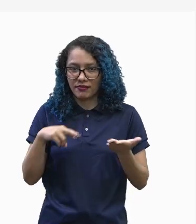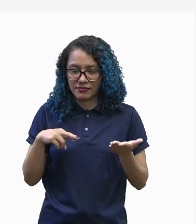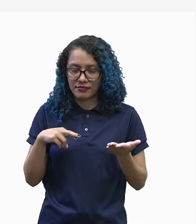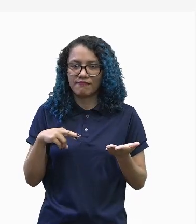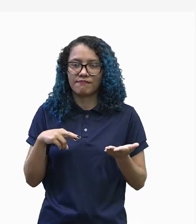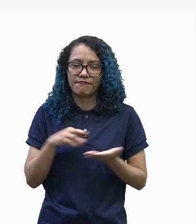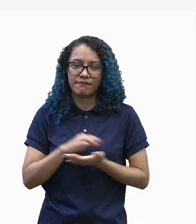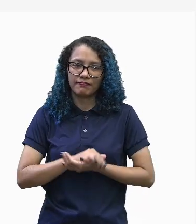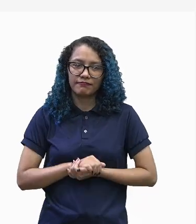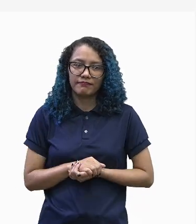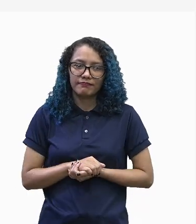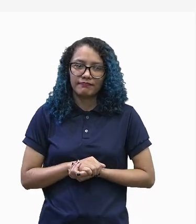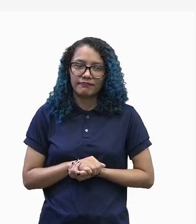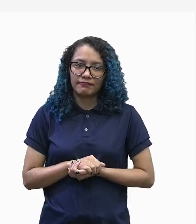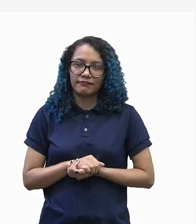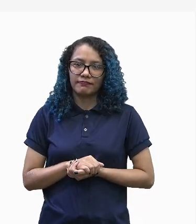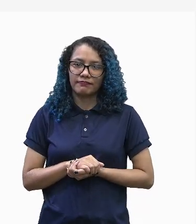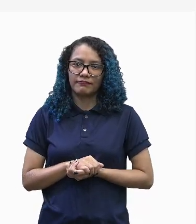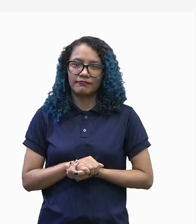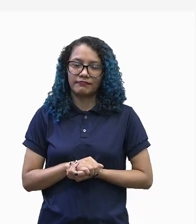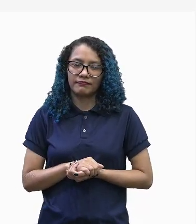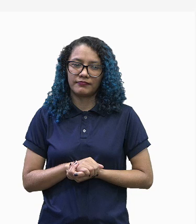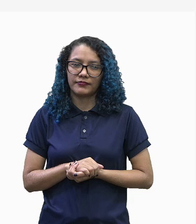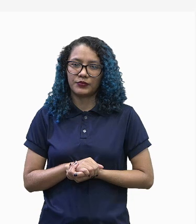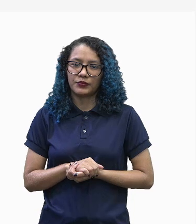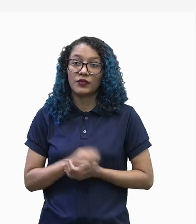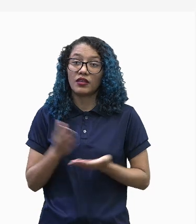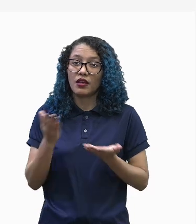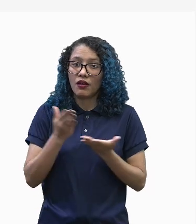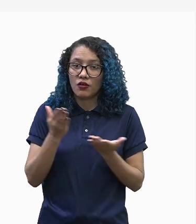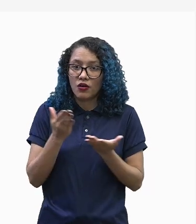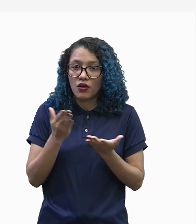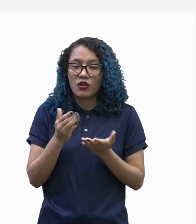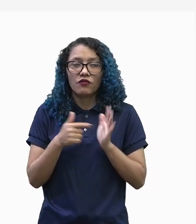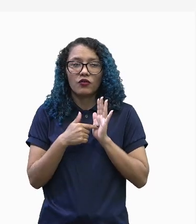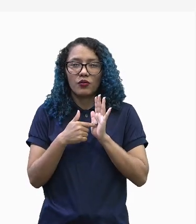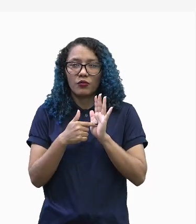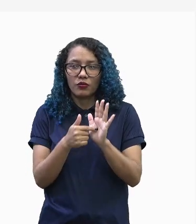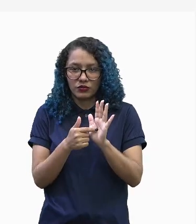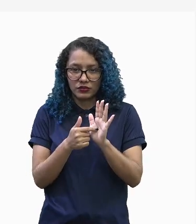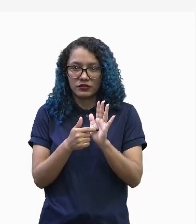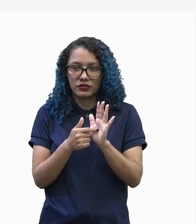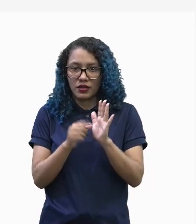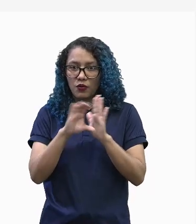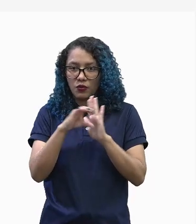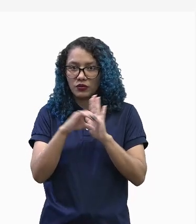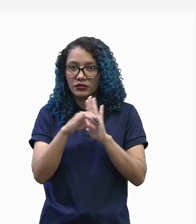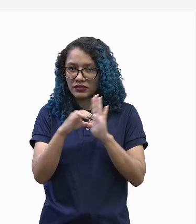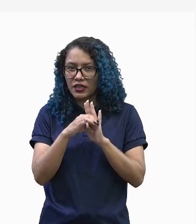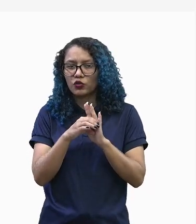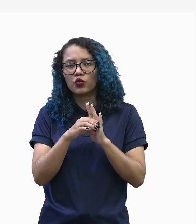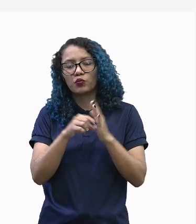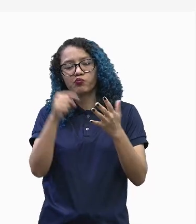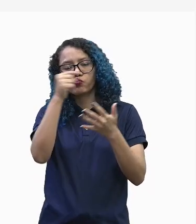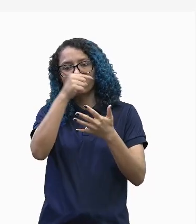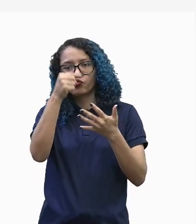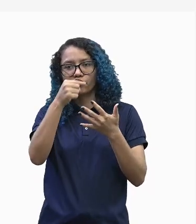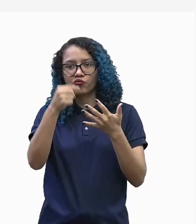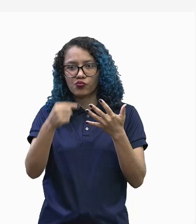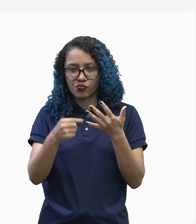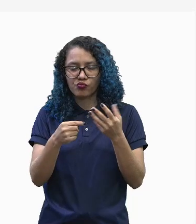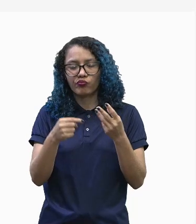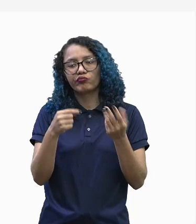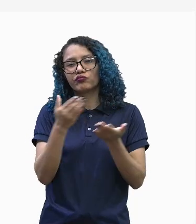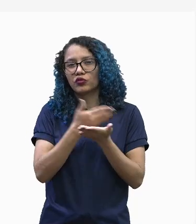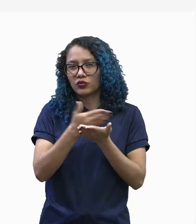redação. E nós vamos ver a conceituação desses elementos, que é a